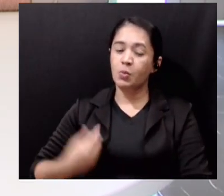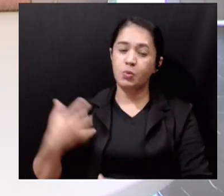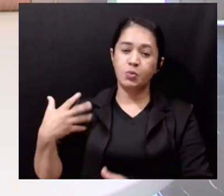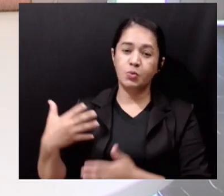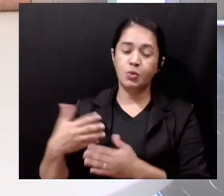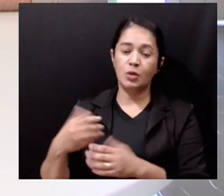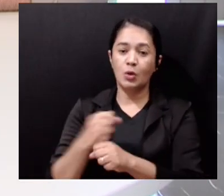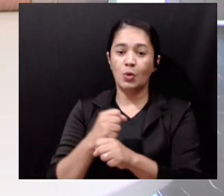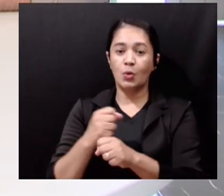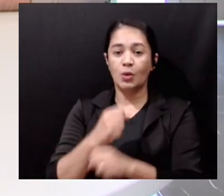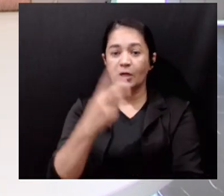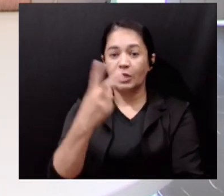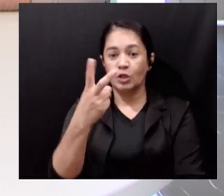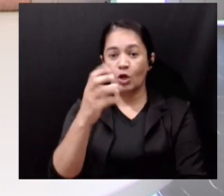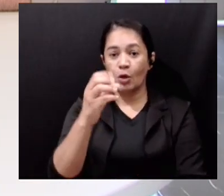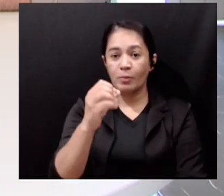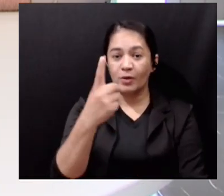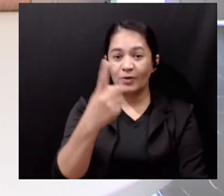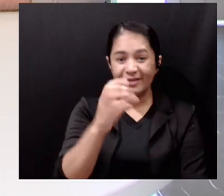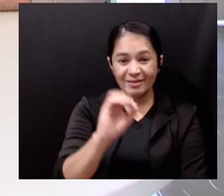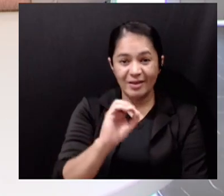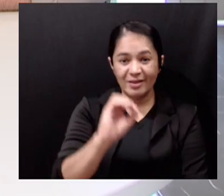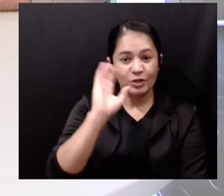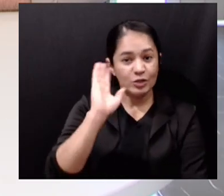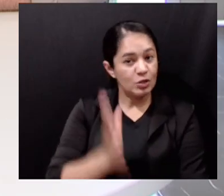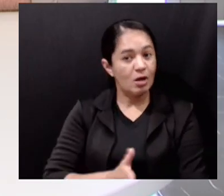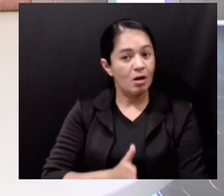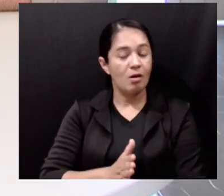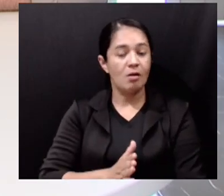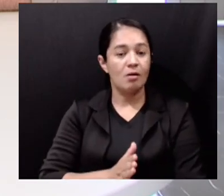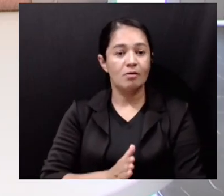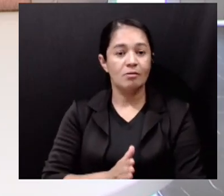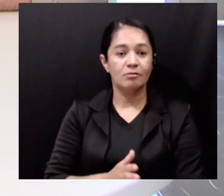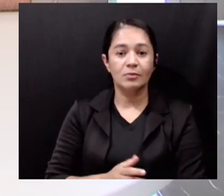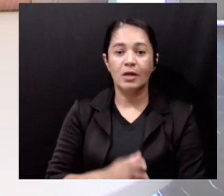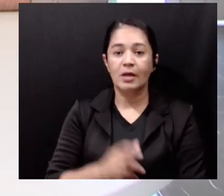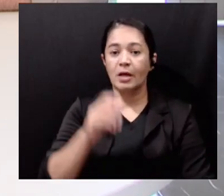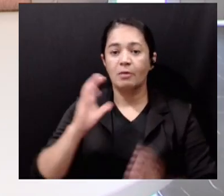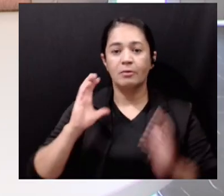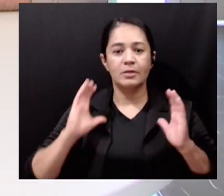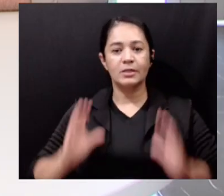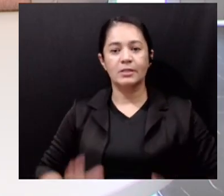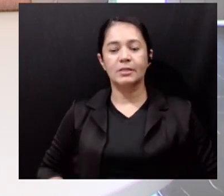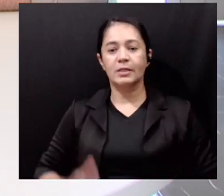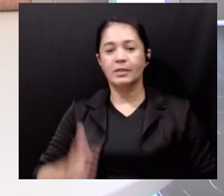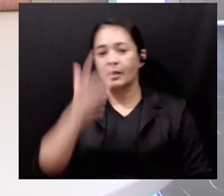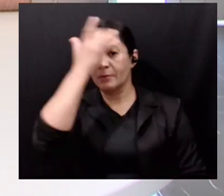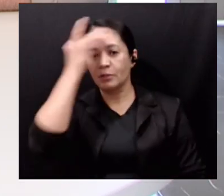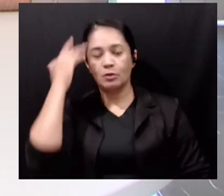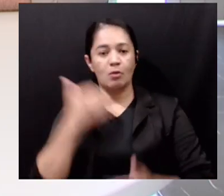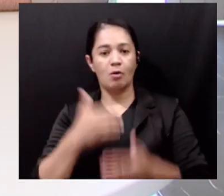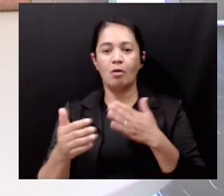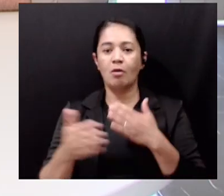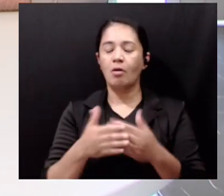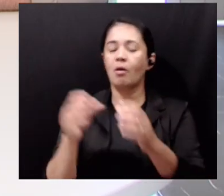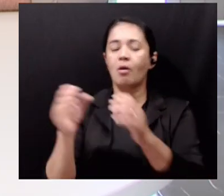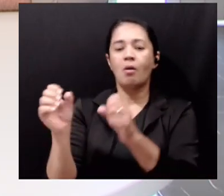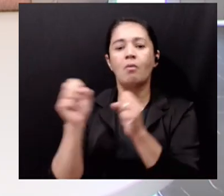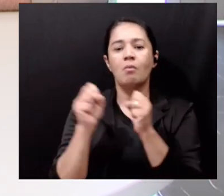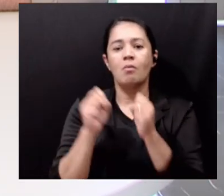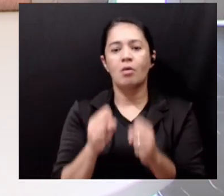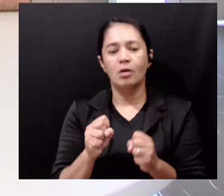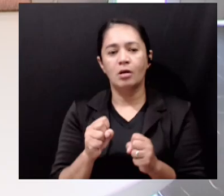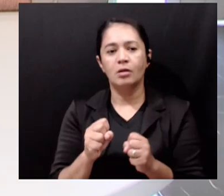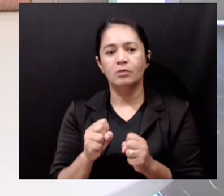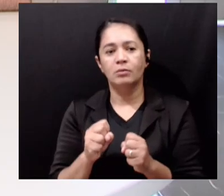tem 15 anos, né? E qualquer cidadão pode, em função daquilo que ele vai precisar.